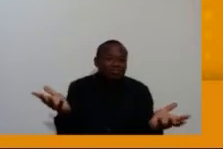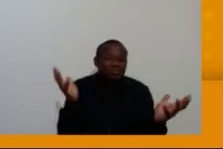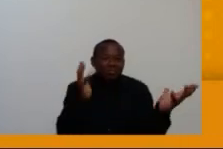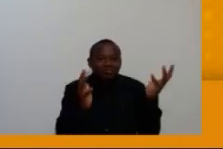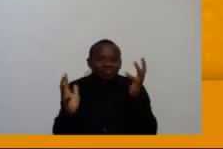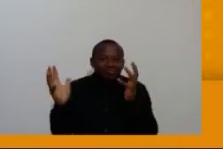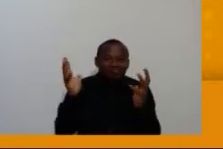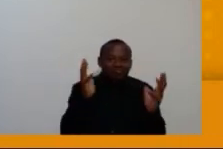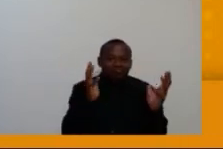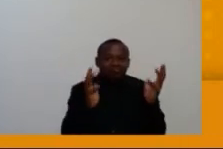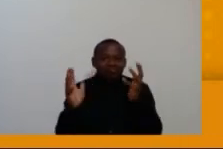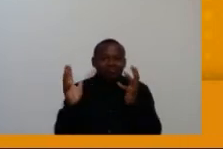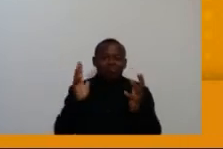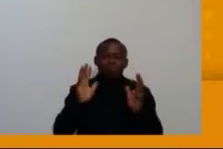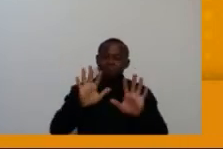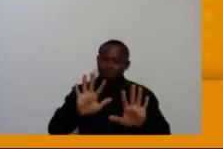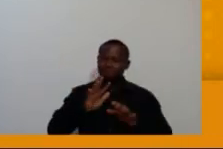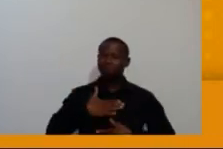Exato.